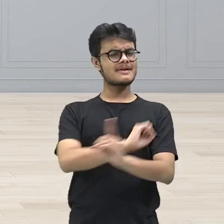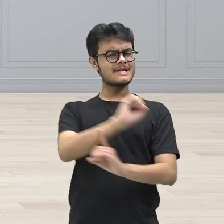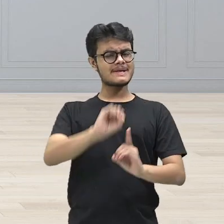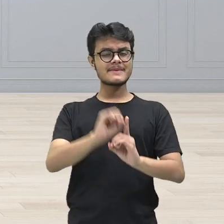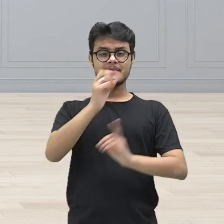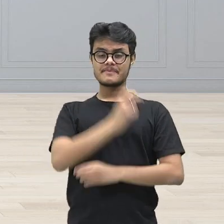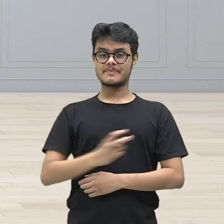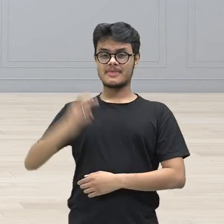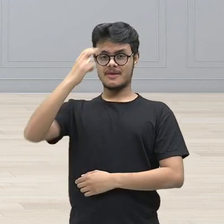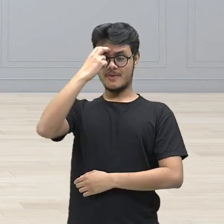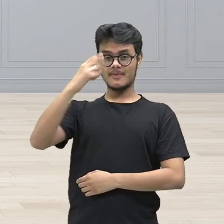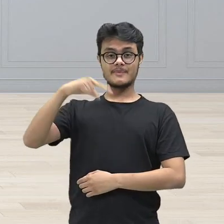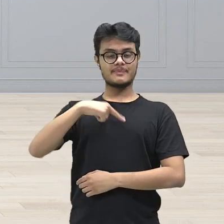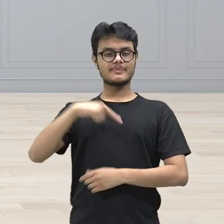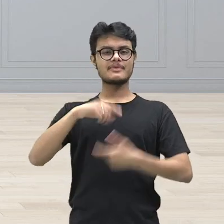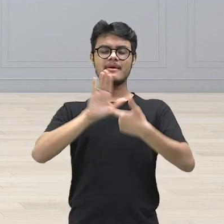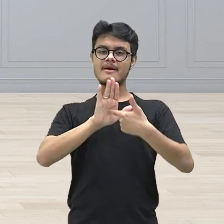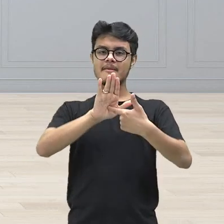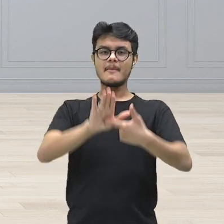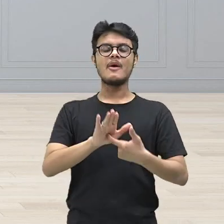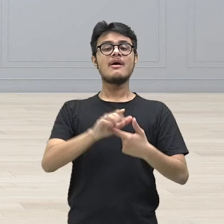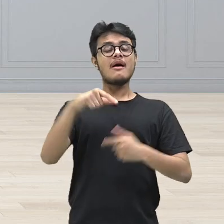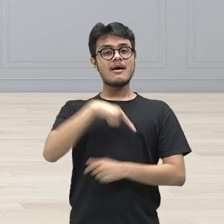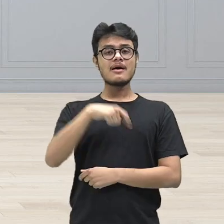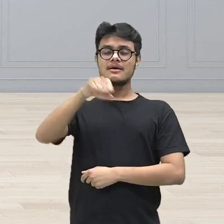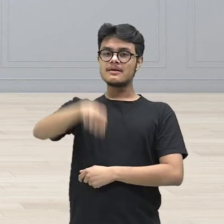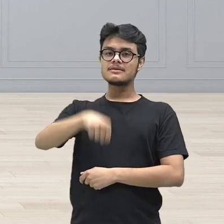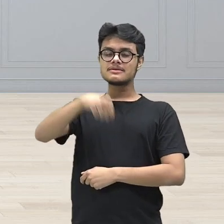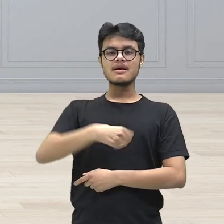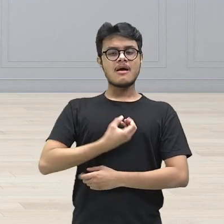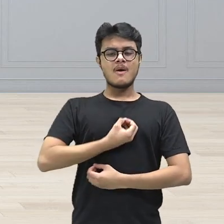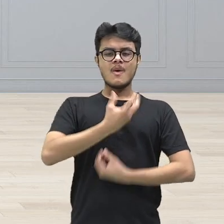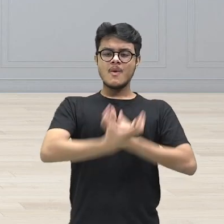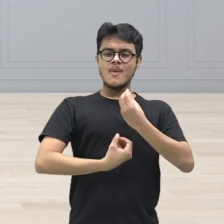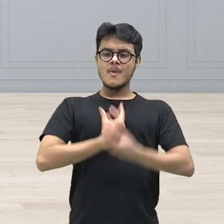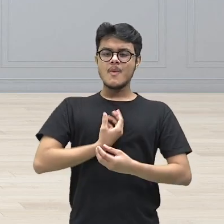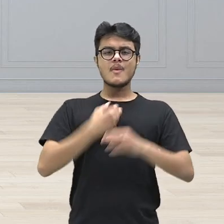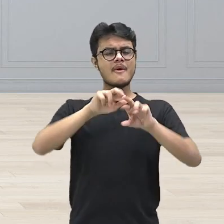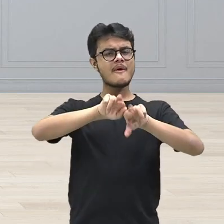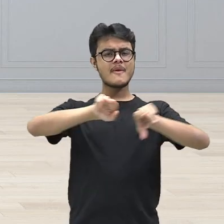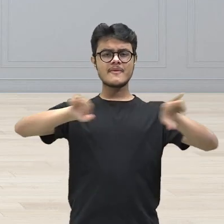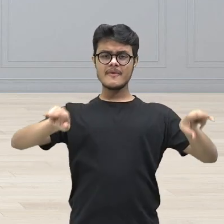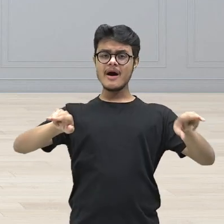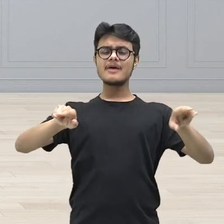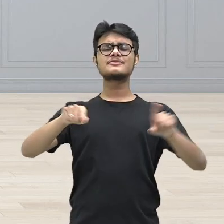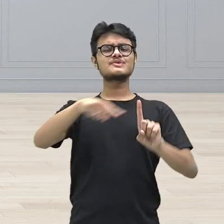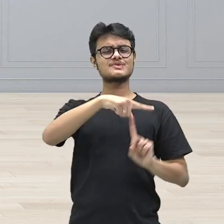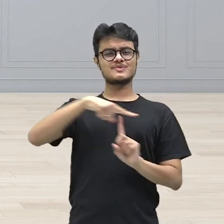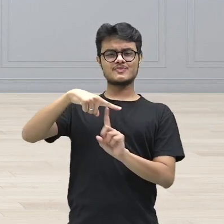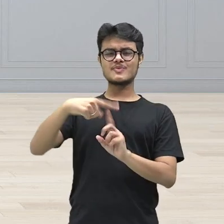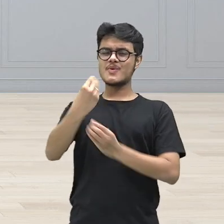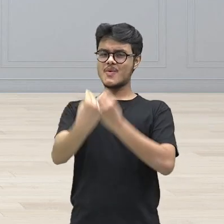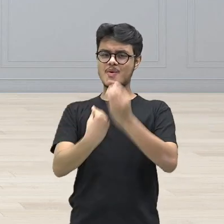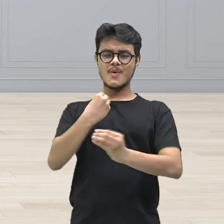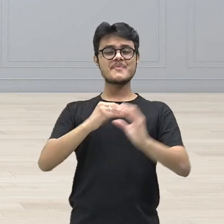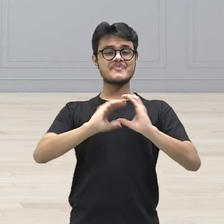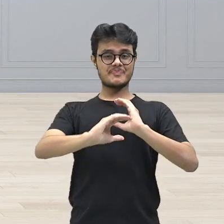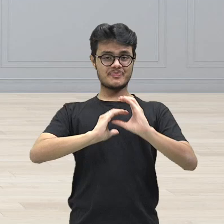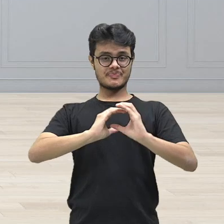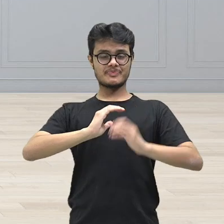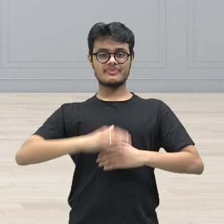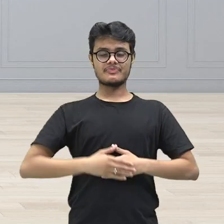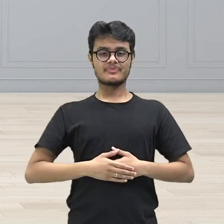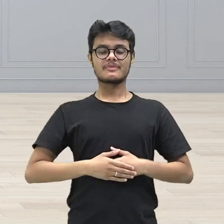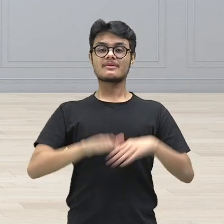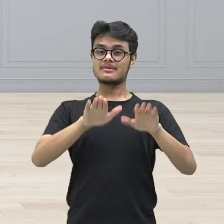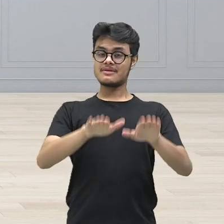ela vai sendo repassada, ela vai sendo expressa em várias linguagens, certo? Então, a gente viu algumas